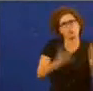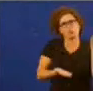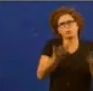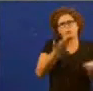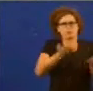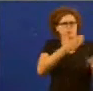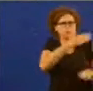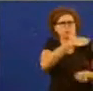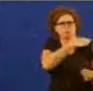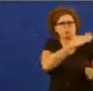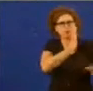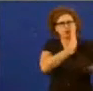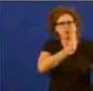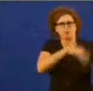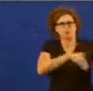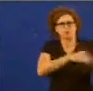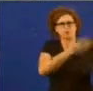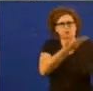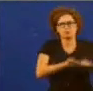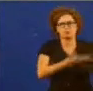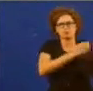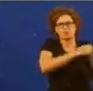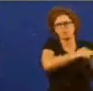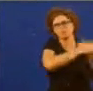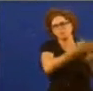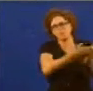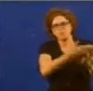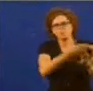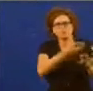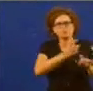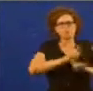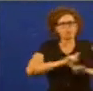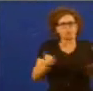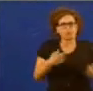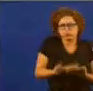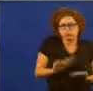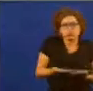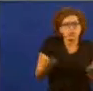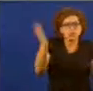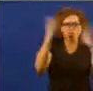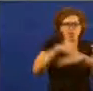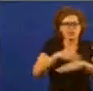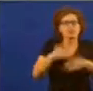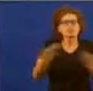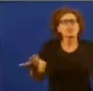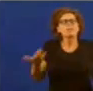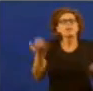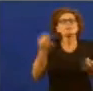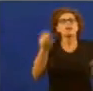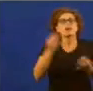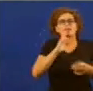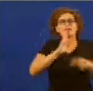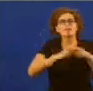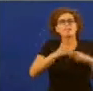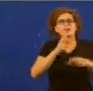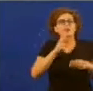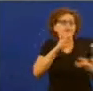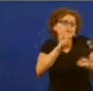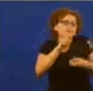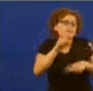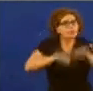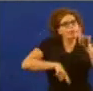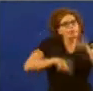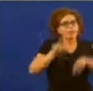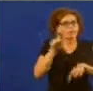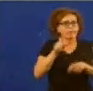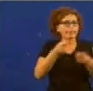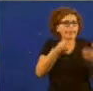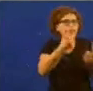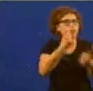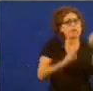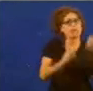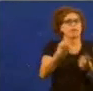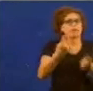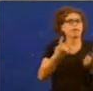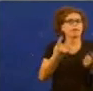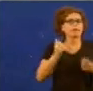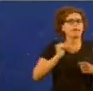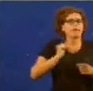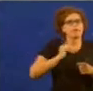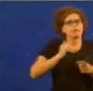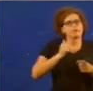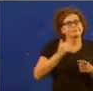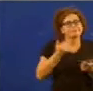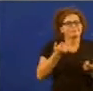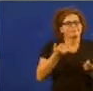sobre estas variables tampouco así o que hai e clientelismo fiscal que privilexa un